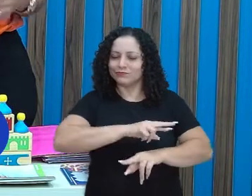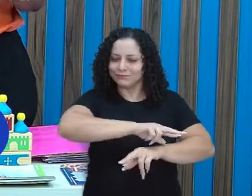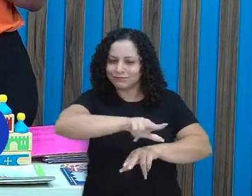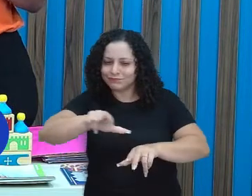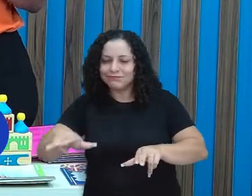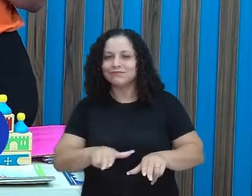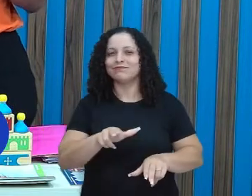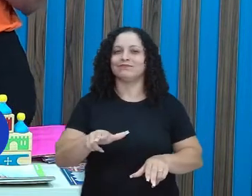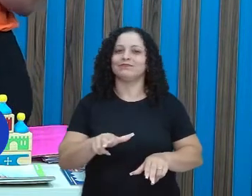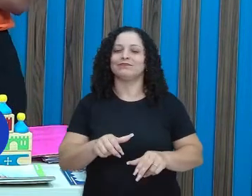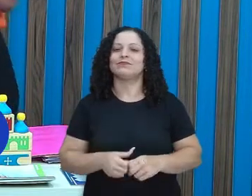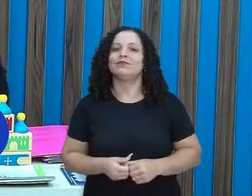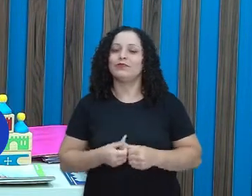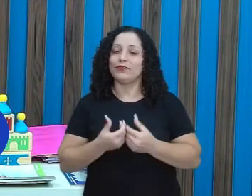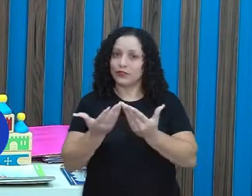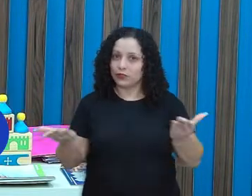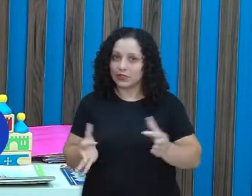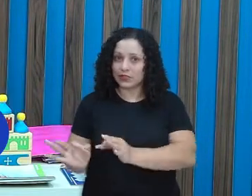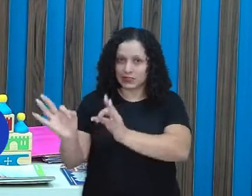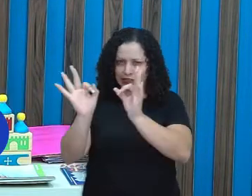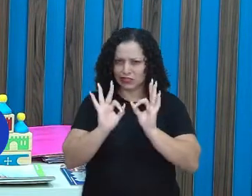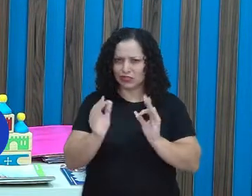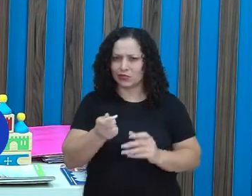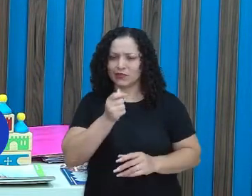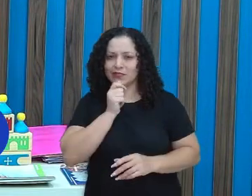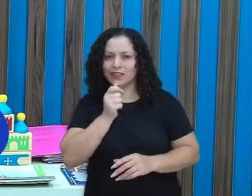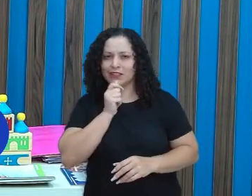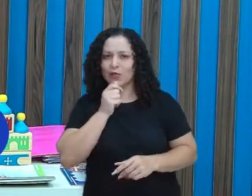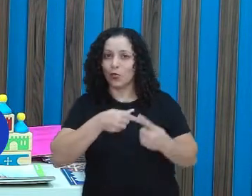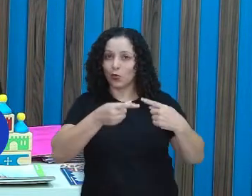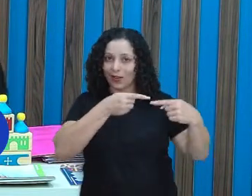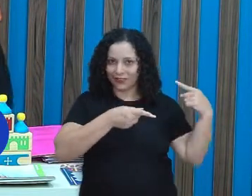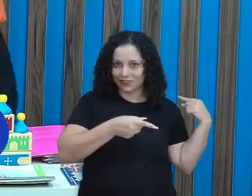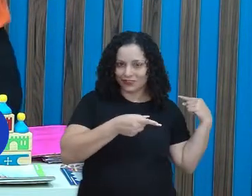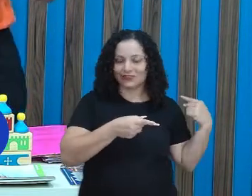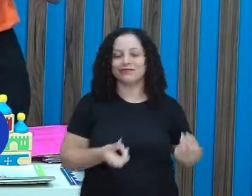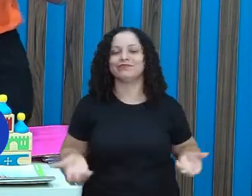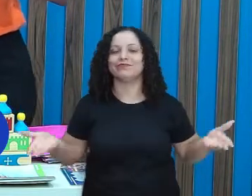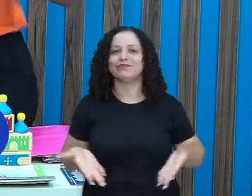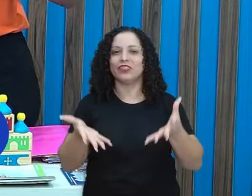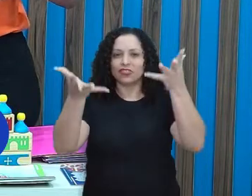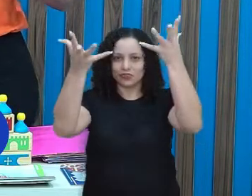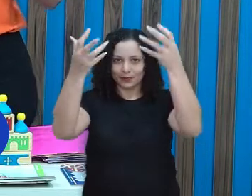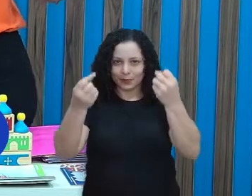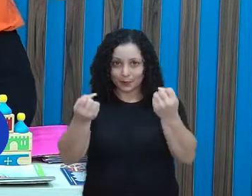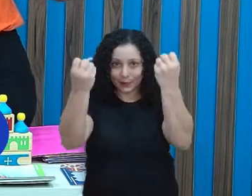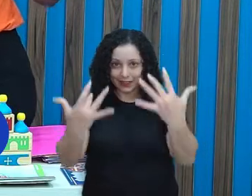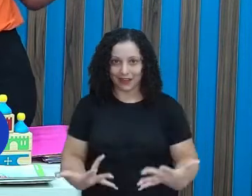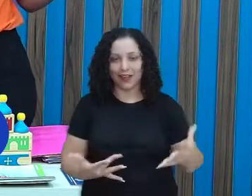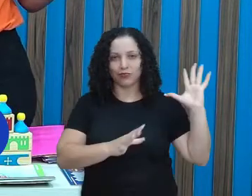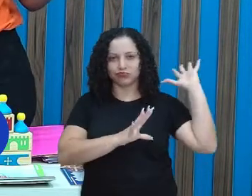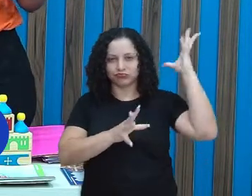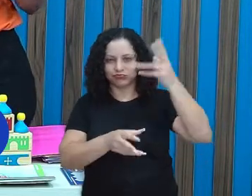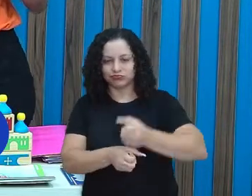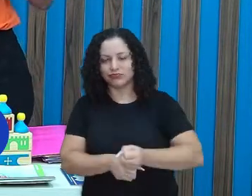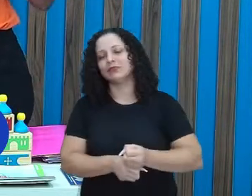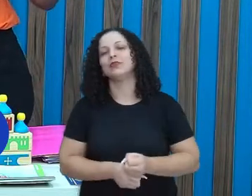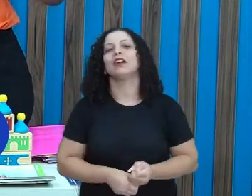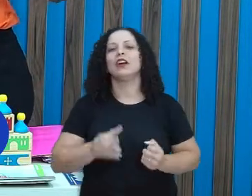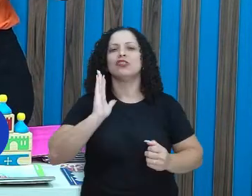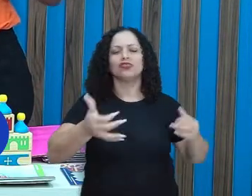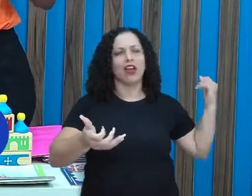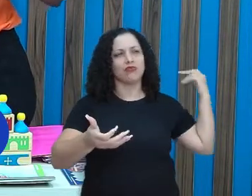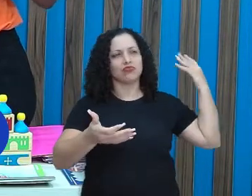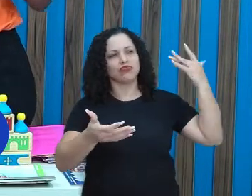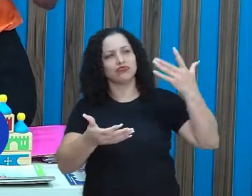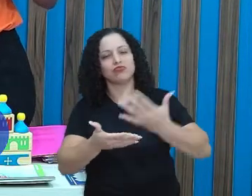né? Quem não assistiu o programa anterior, deixa só eu explicar. Durante todo esse tempo, né, a gente vem